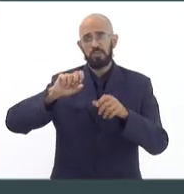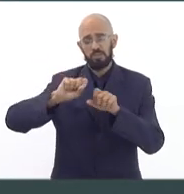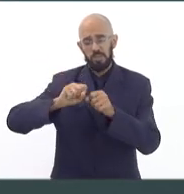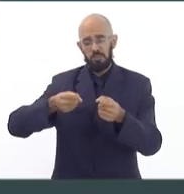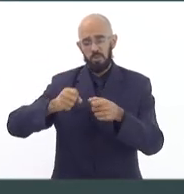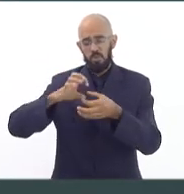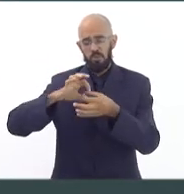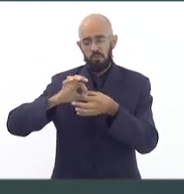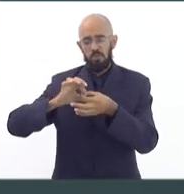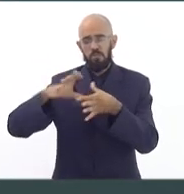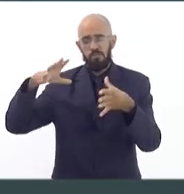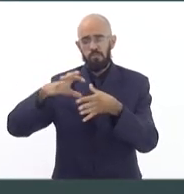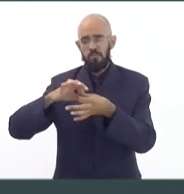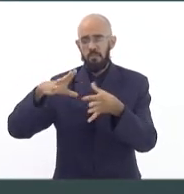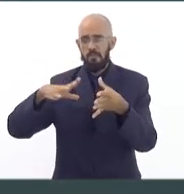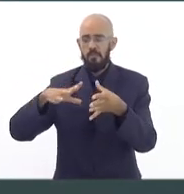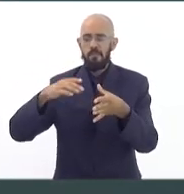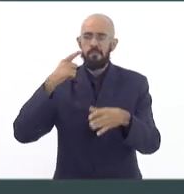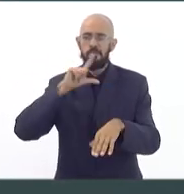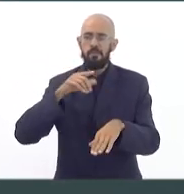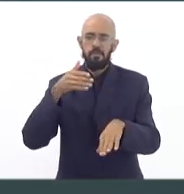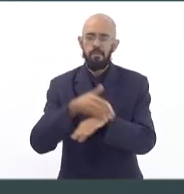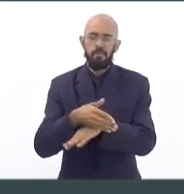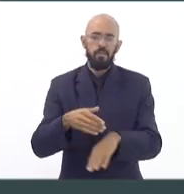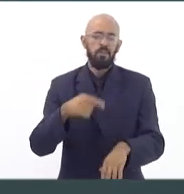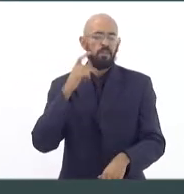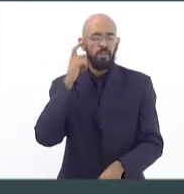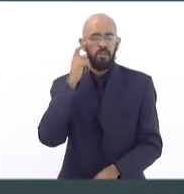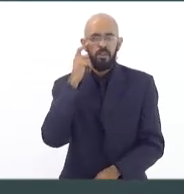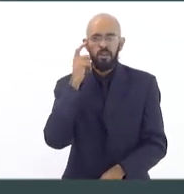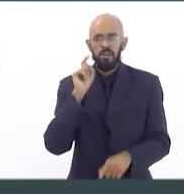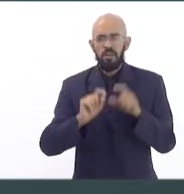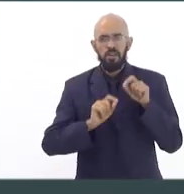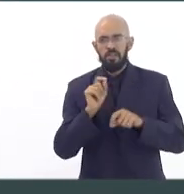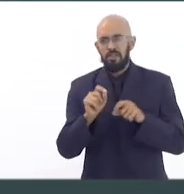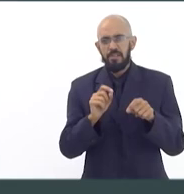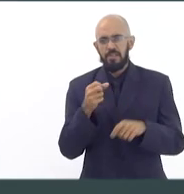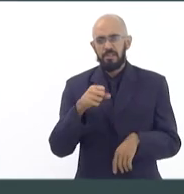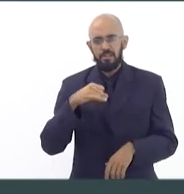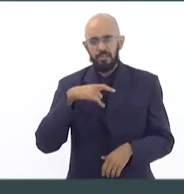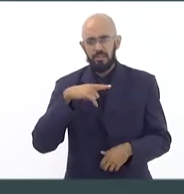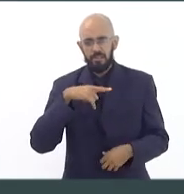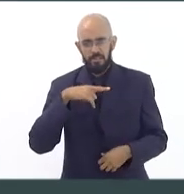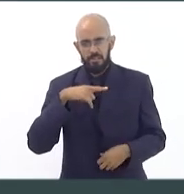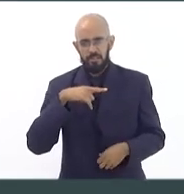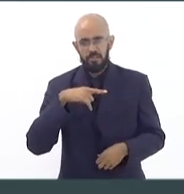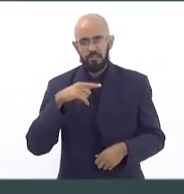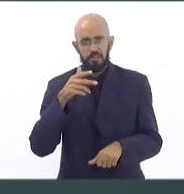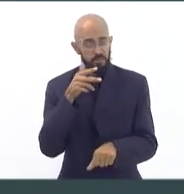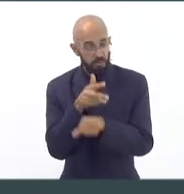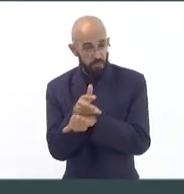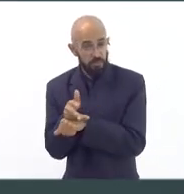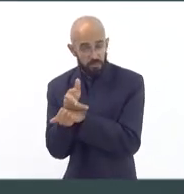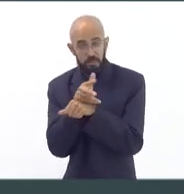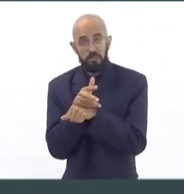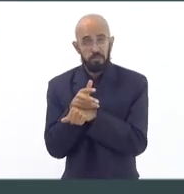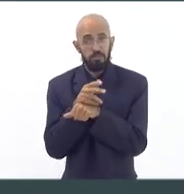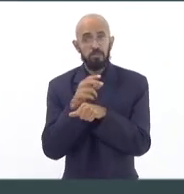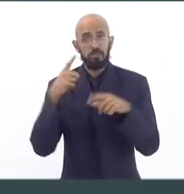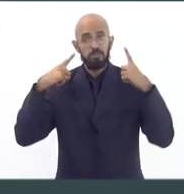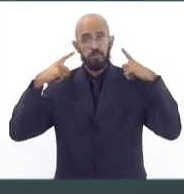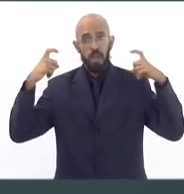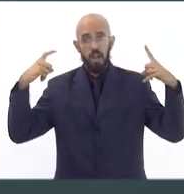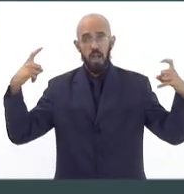cadeado e conseguiu entrar a gente imagina que se tivesse uma Nelma câmera câmera um